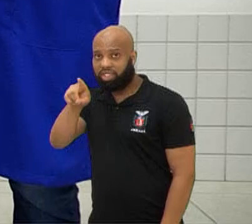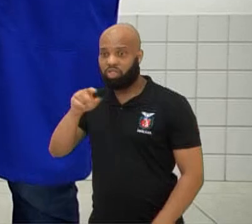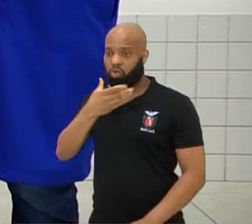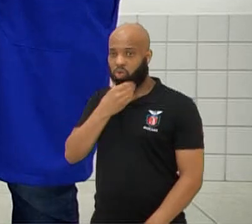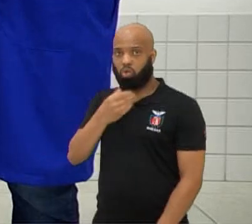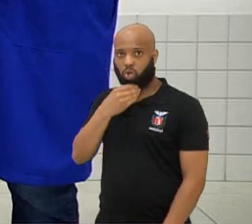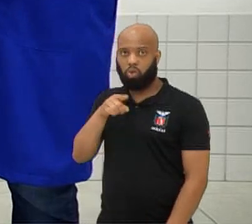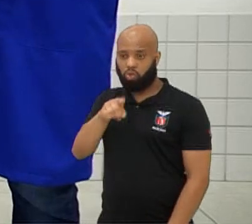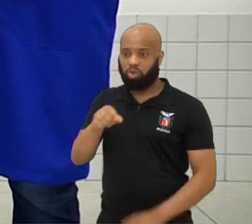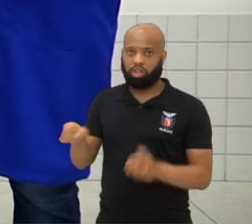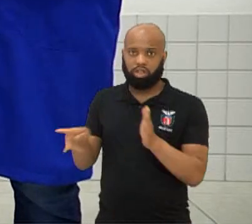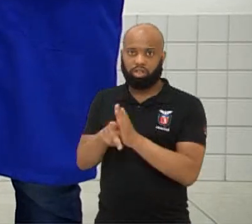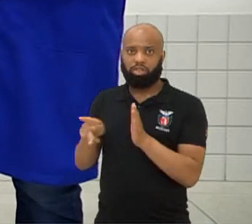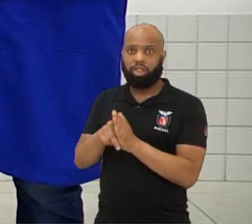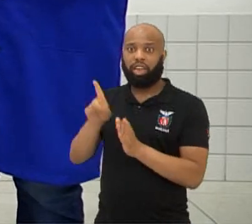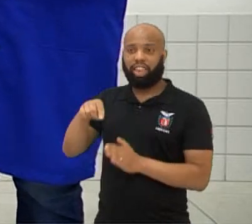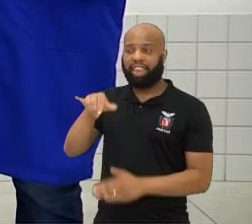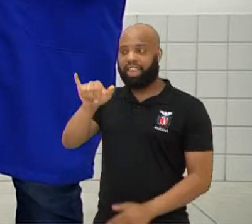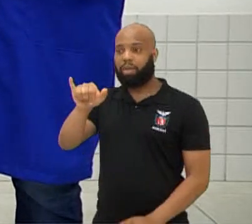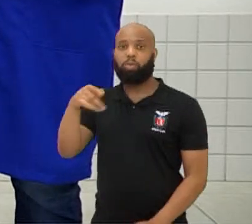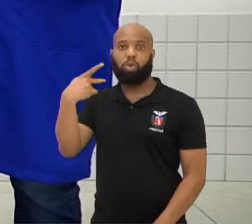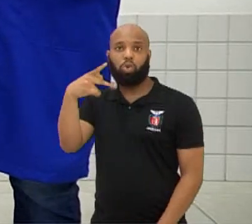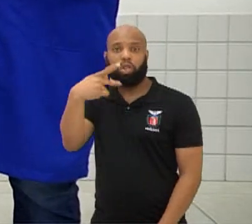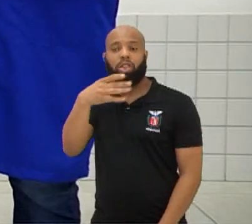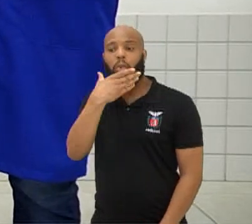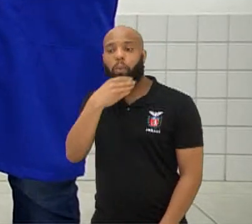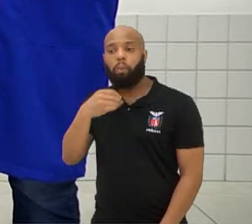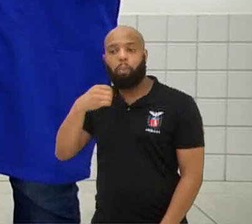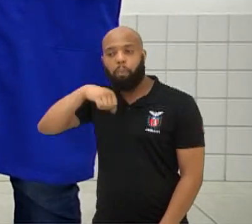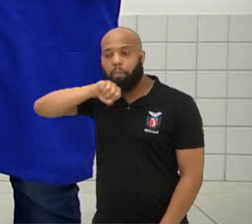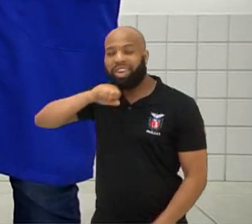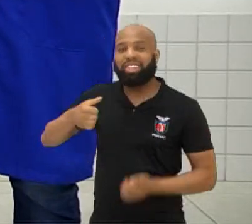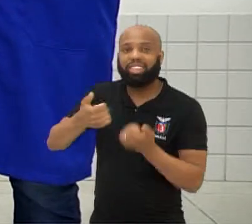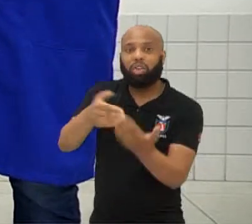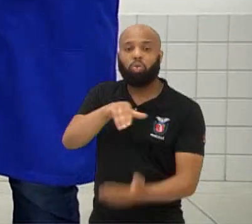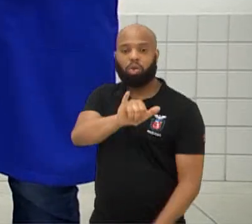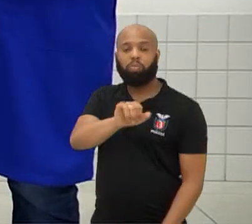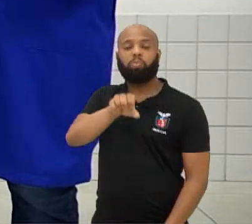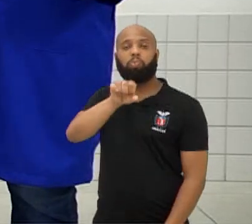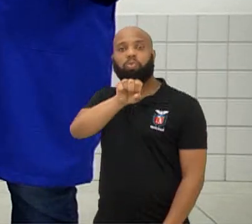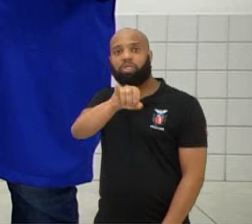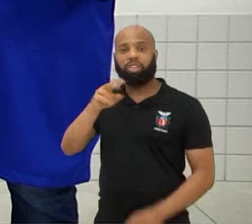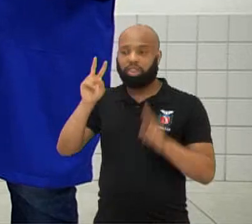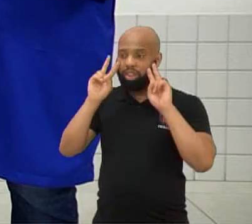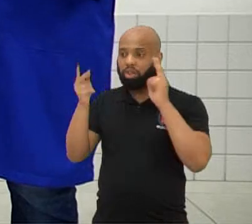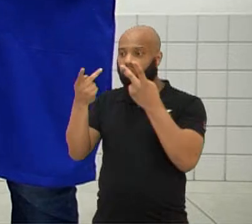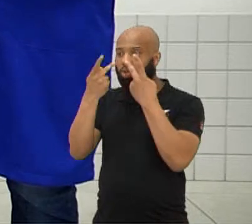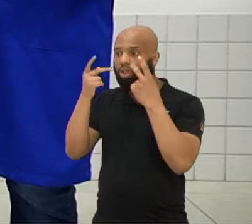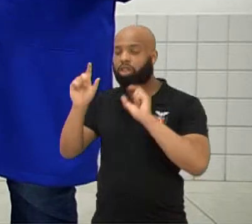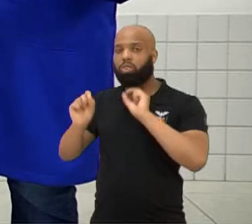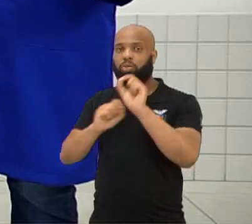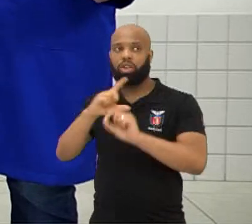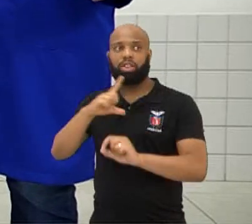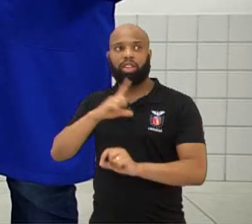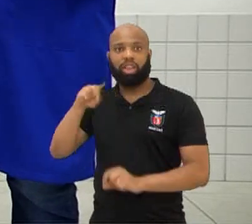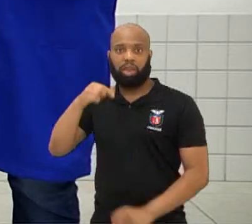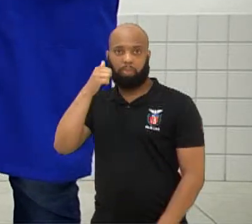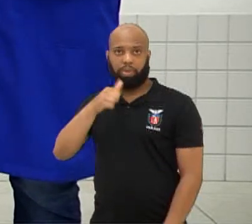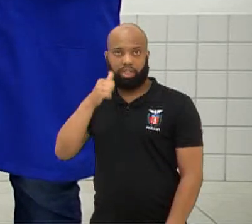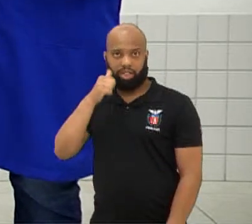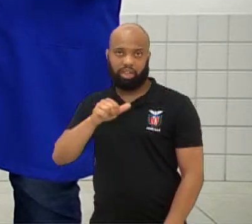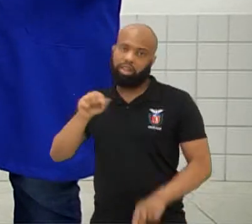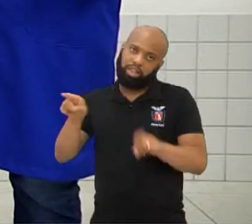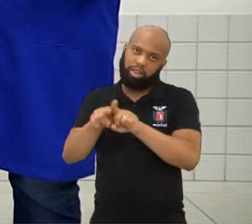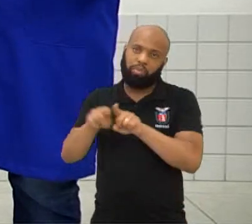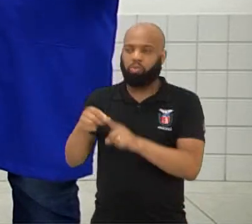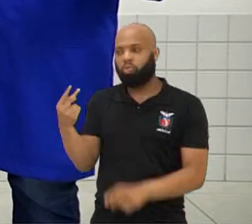homem, possivelmente você recebeu o Y do pai e não o X. Então, para você ser daltônico, você teria que ser, no caso, teria que ser uma menina